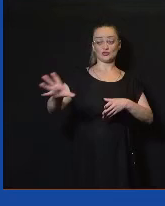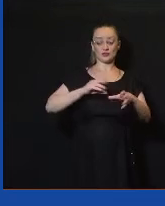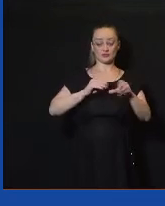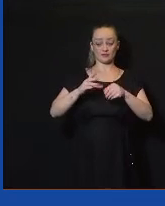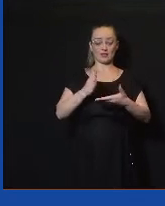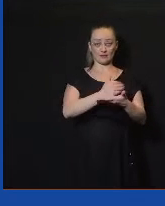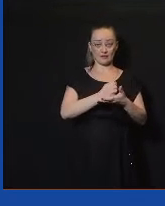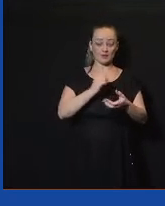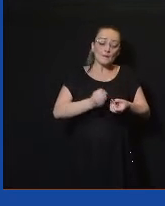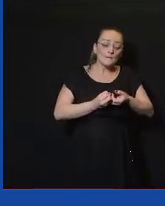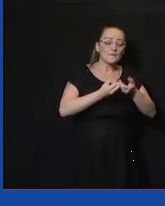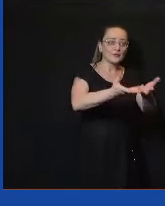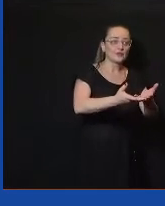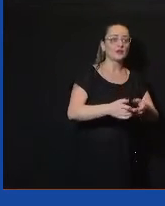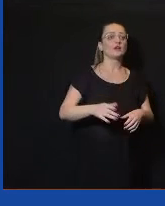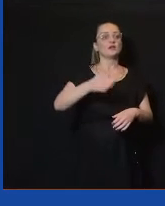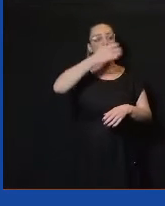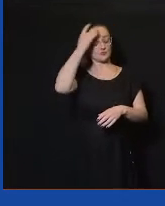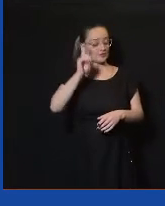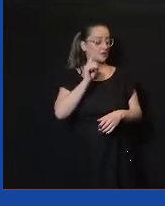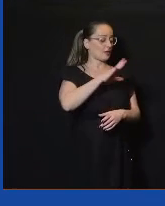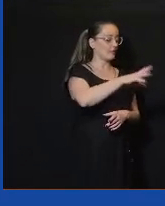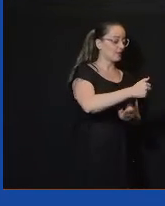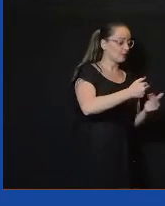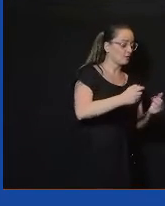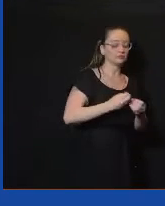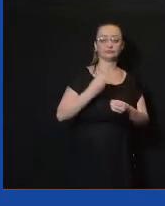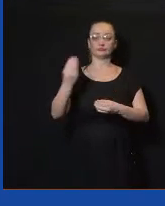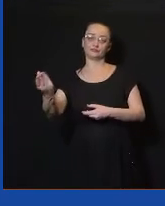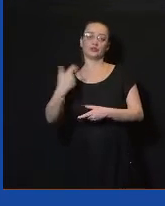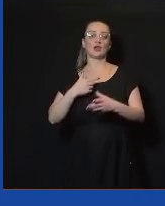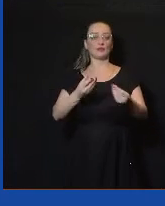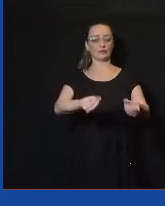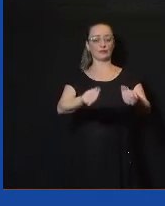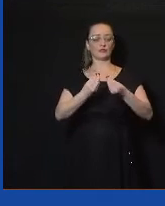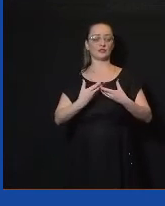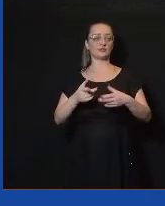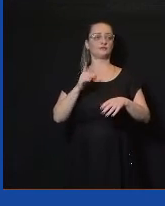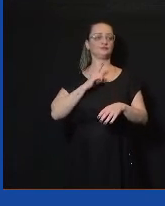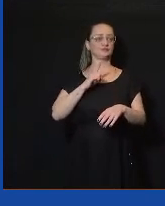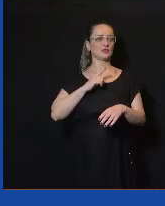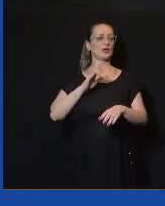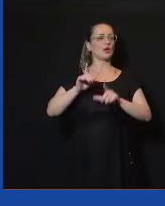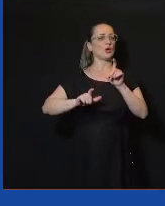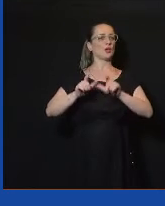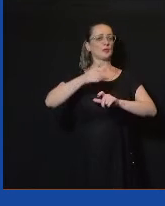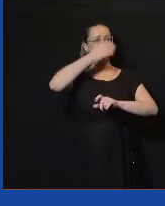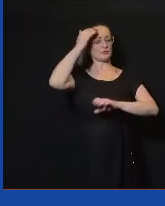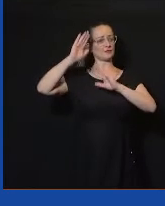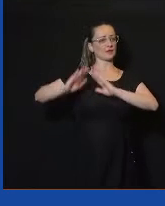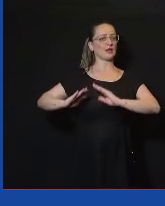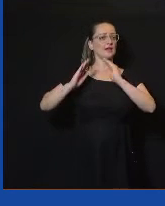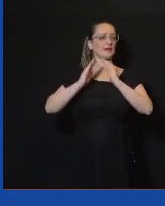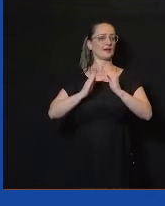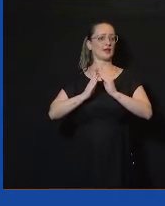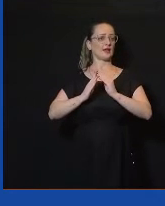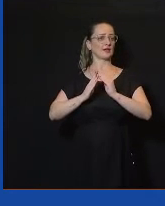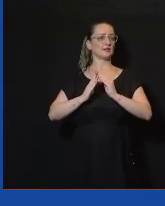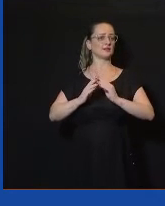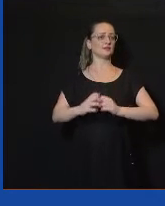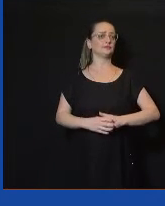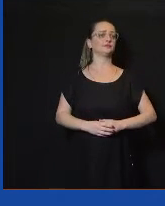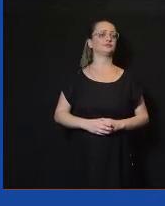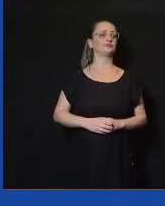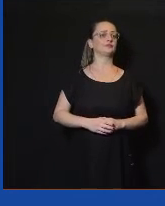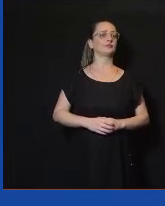teve que mandar para casa, pegar os poucos recursos que a gente tinha, colocar na mão dessas pessoas para ficarem 3 meses em casa sem expor risco, e